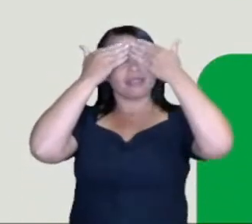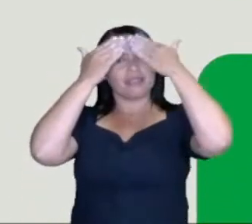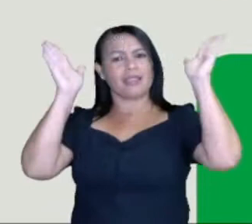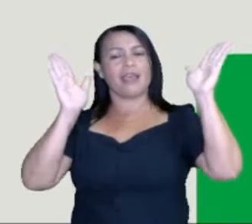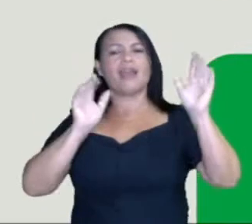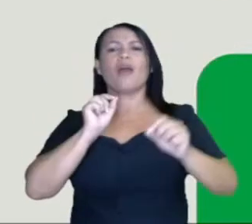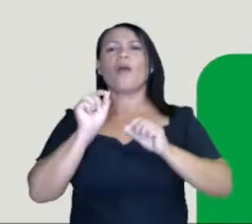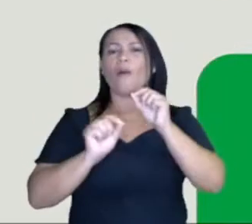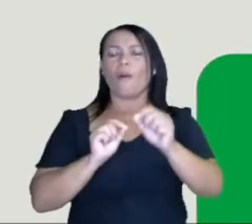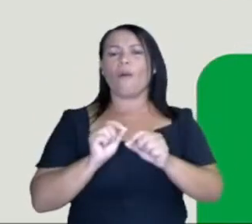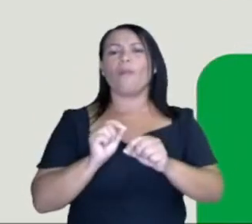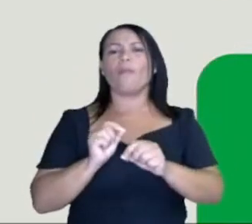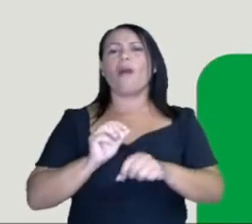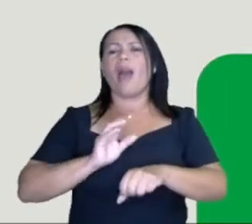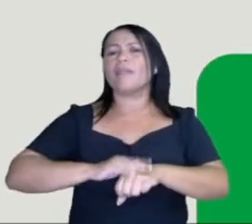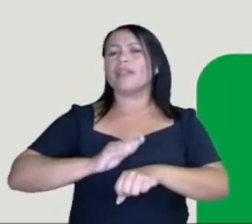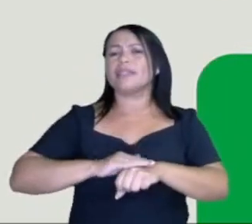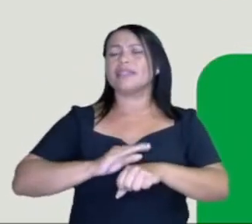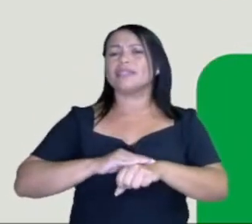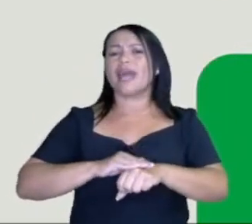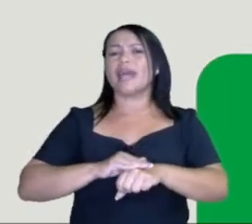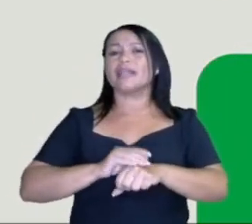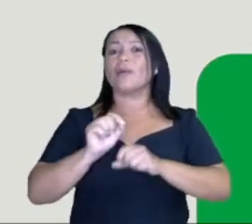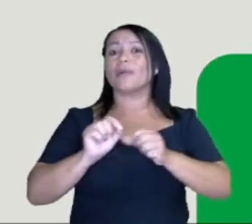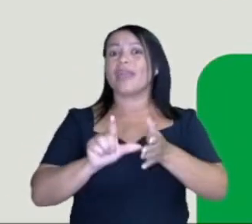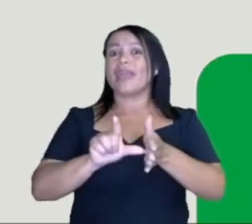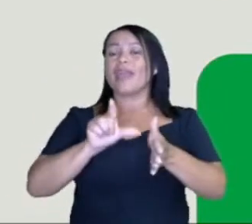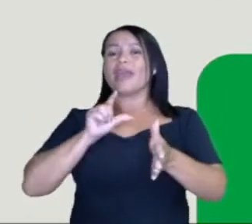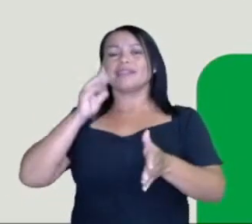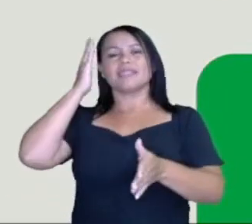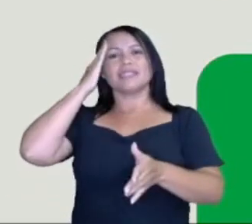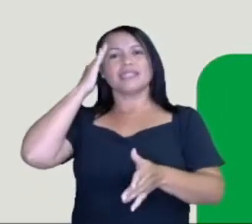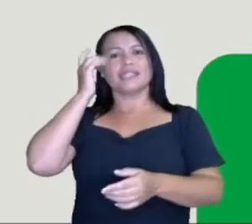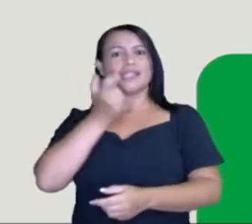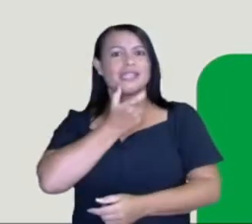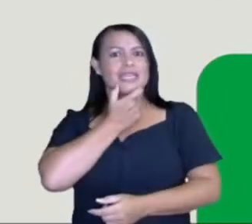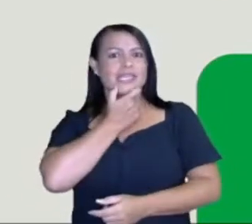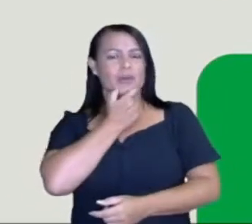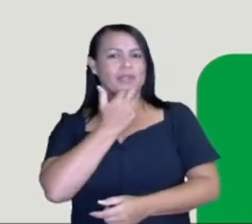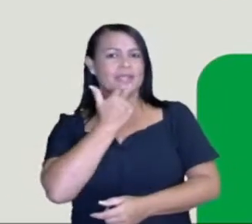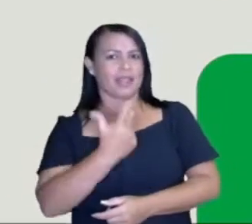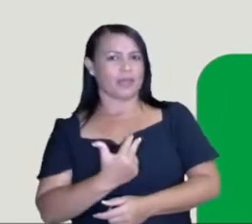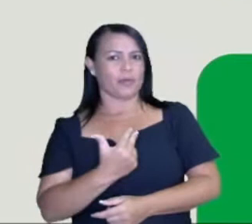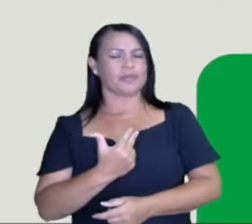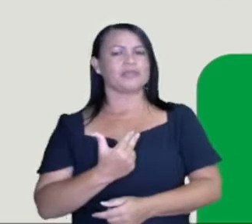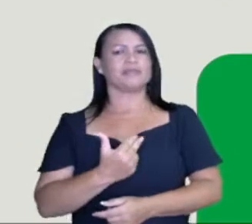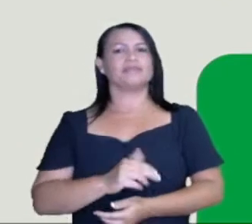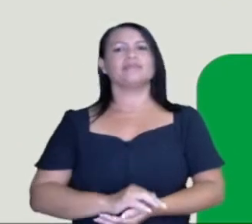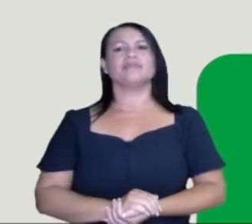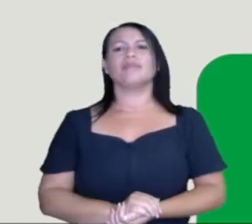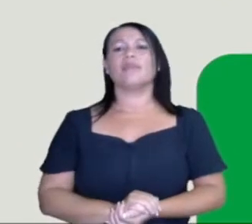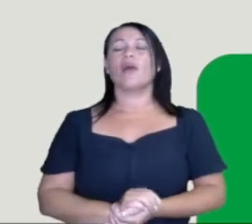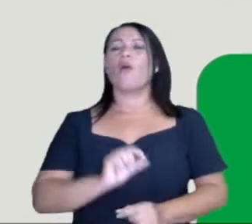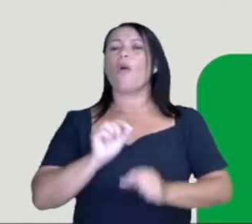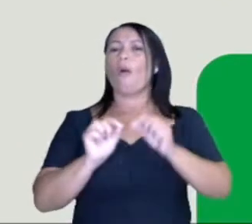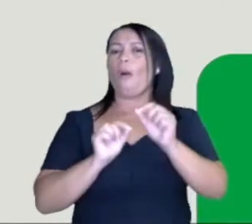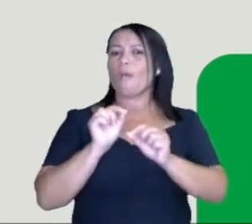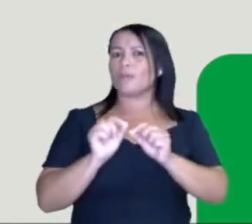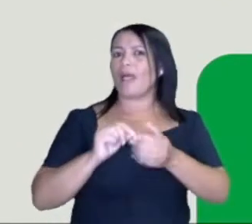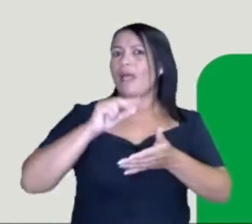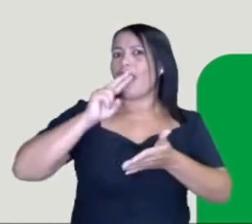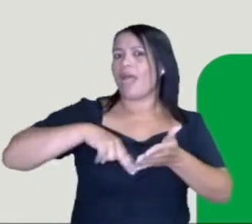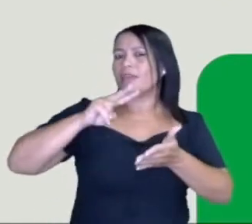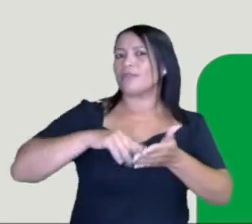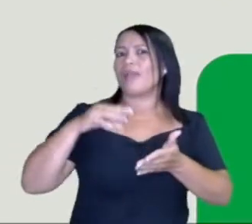é antecipar o sentido global de textos em língua inglesa, por inferências, com base em leitura